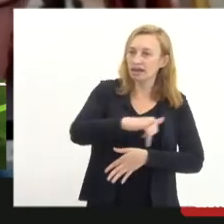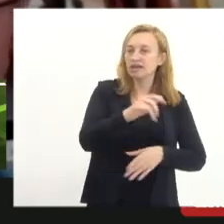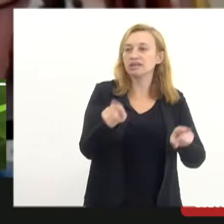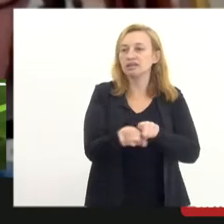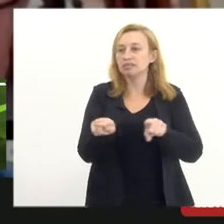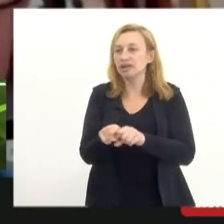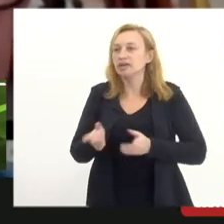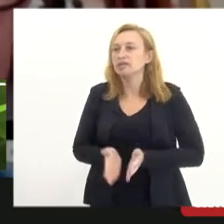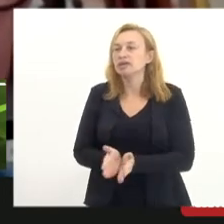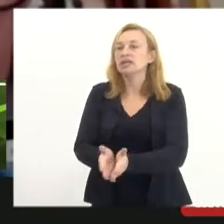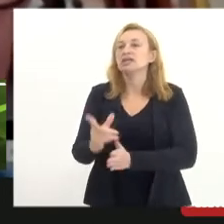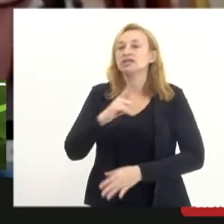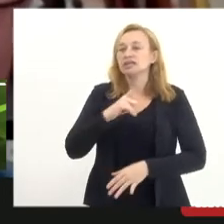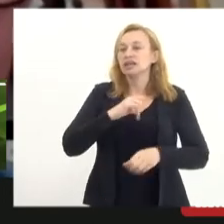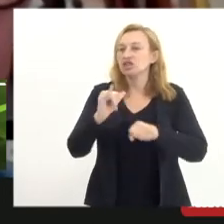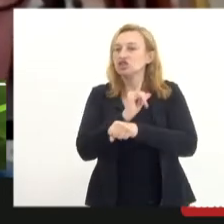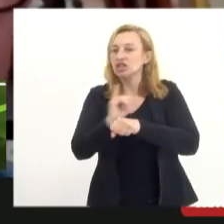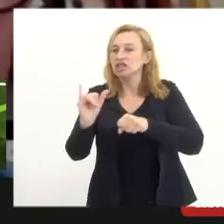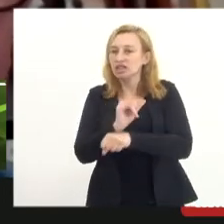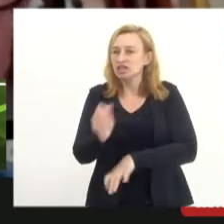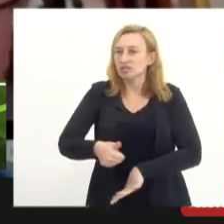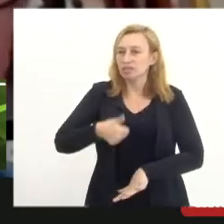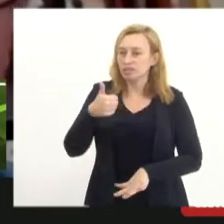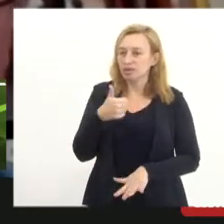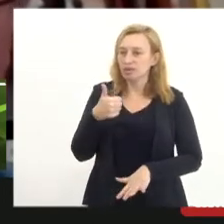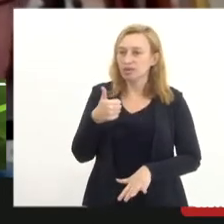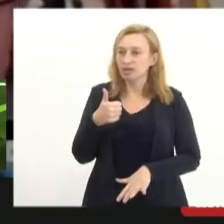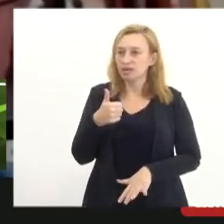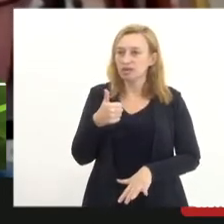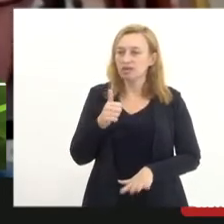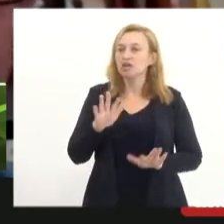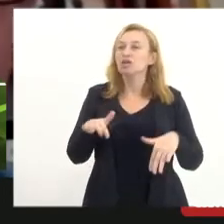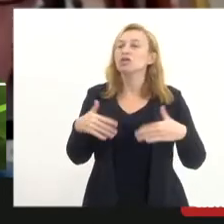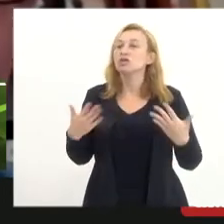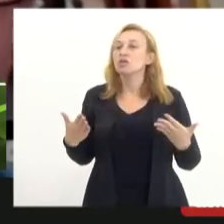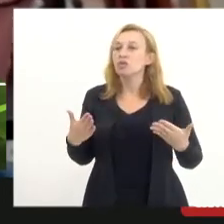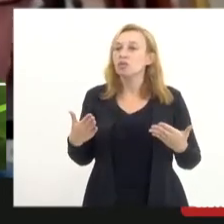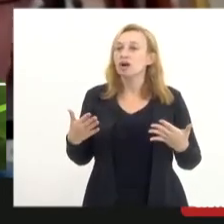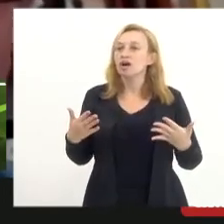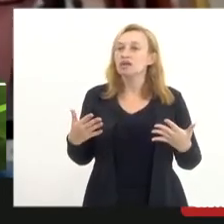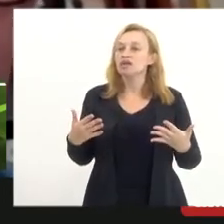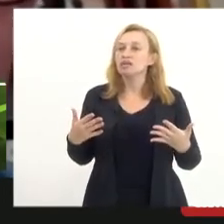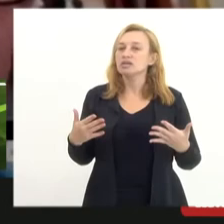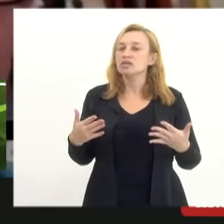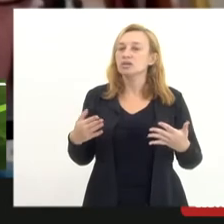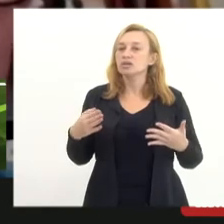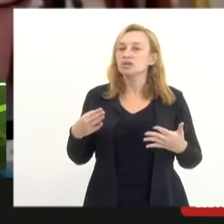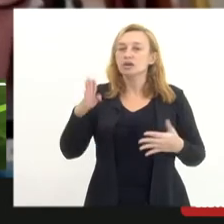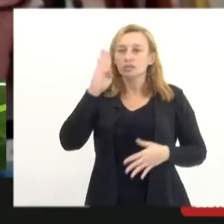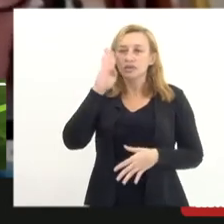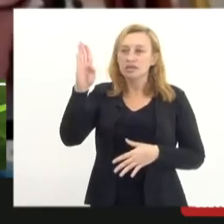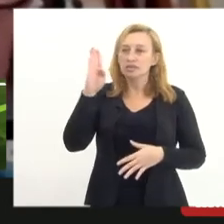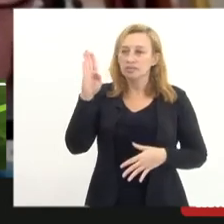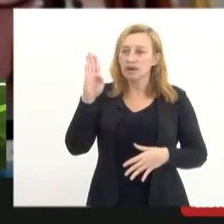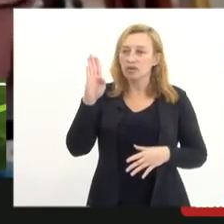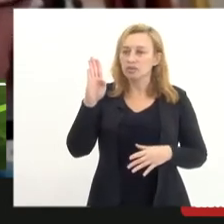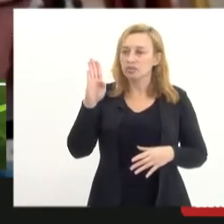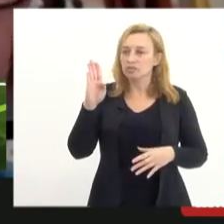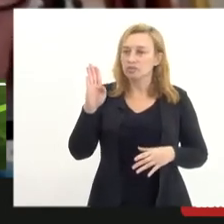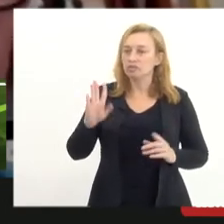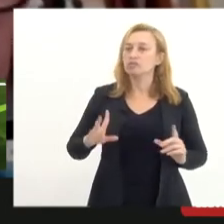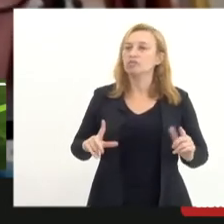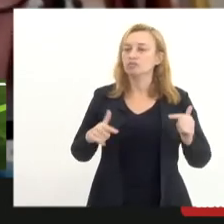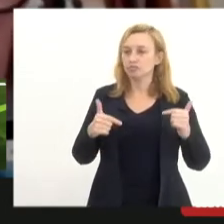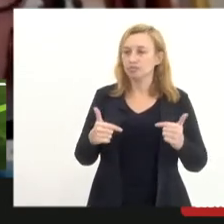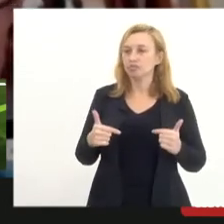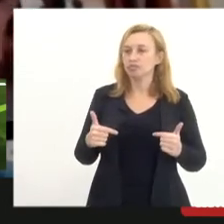alguma estratégia mais definida e quais seriam as ponderações também a serem feitas nesse sentido com